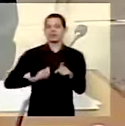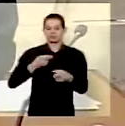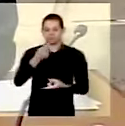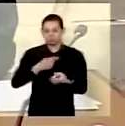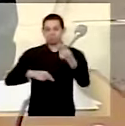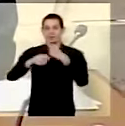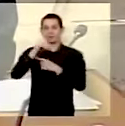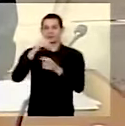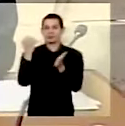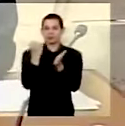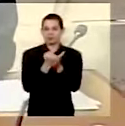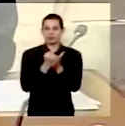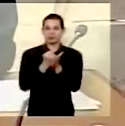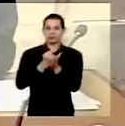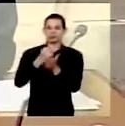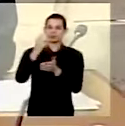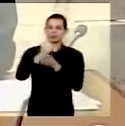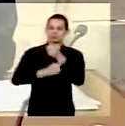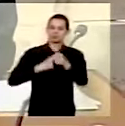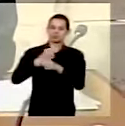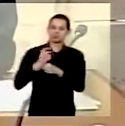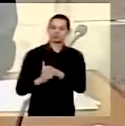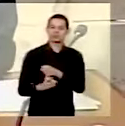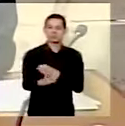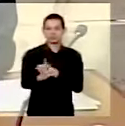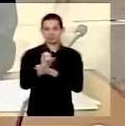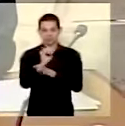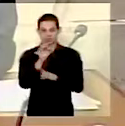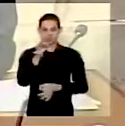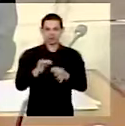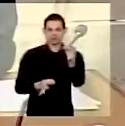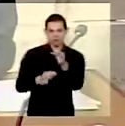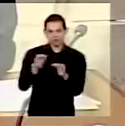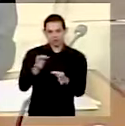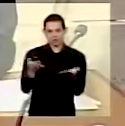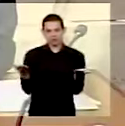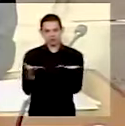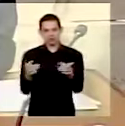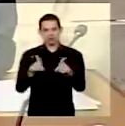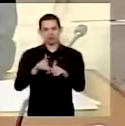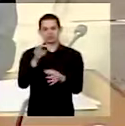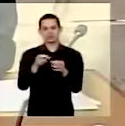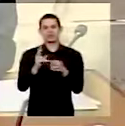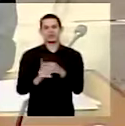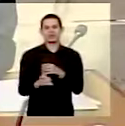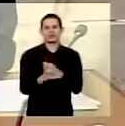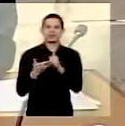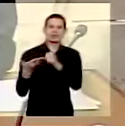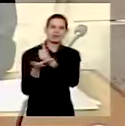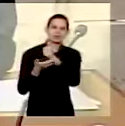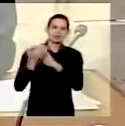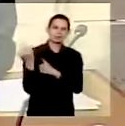há de marcá-lo pelas próximas gerações. Se a justiça tem sido e será sempre fundamental em todo este